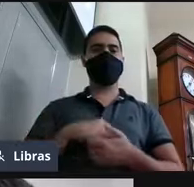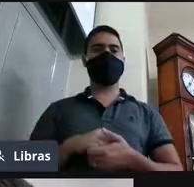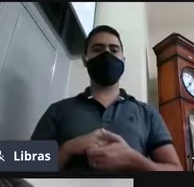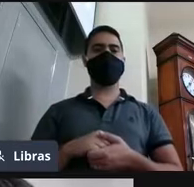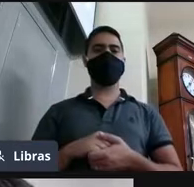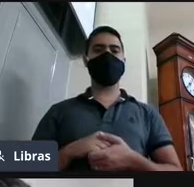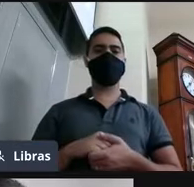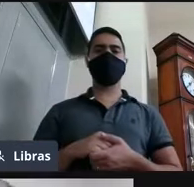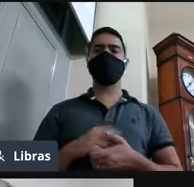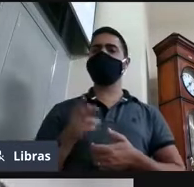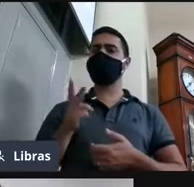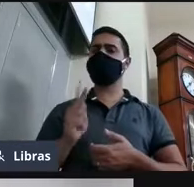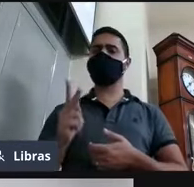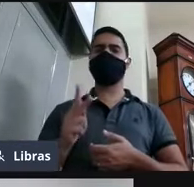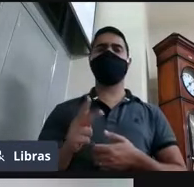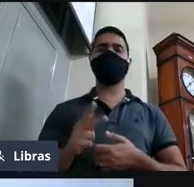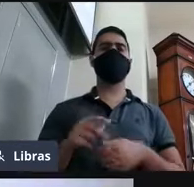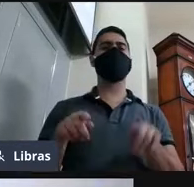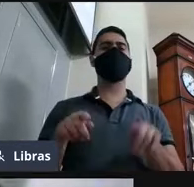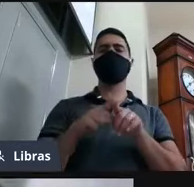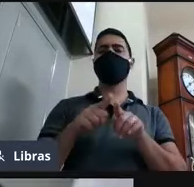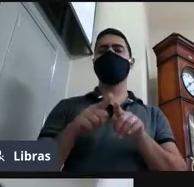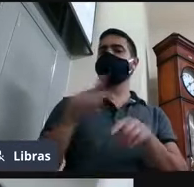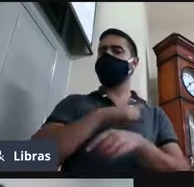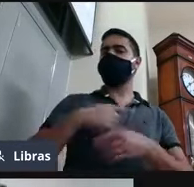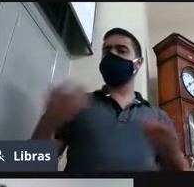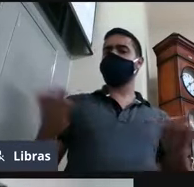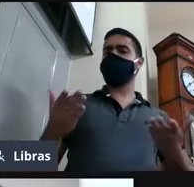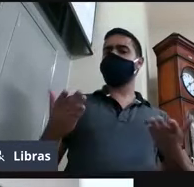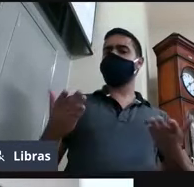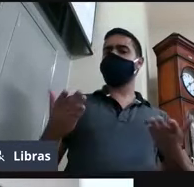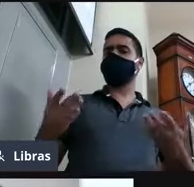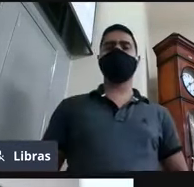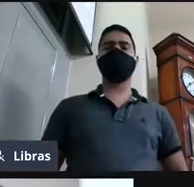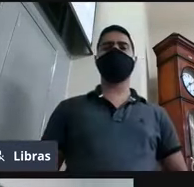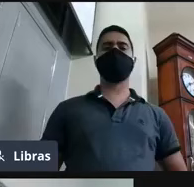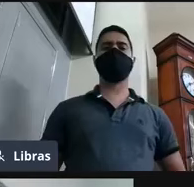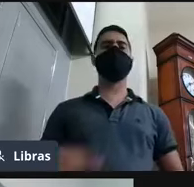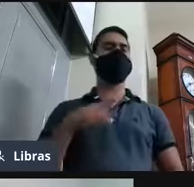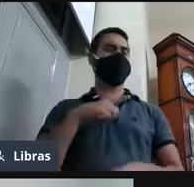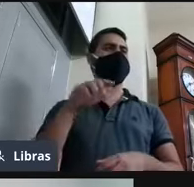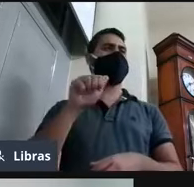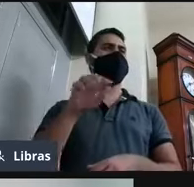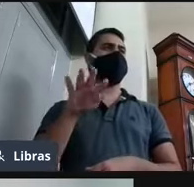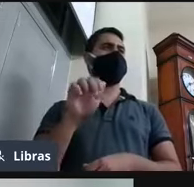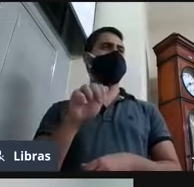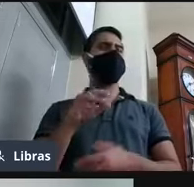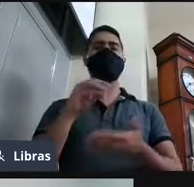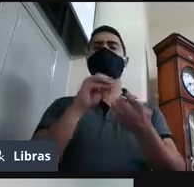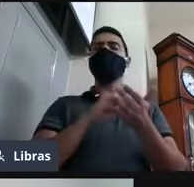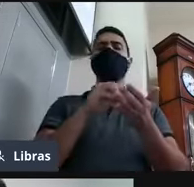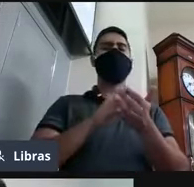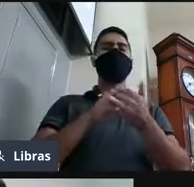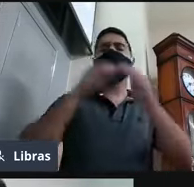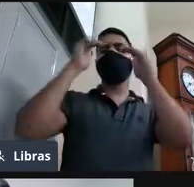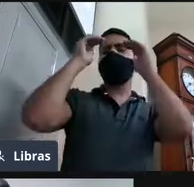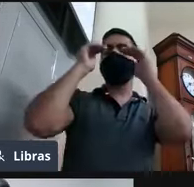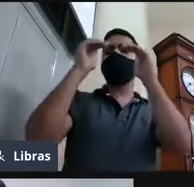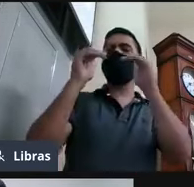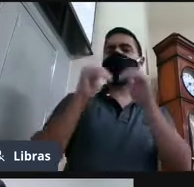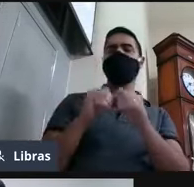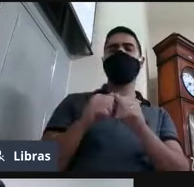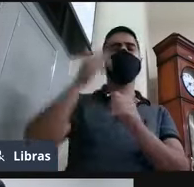o tempo todo, e para essa gestão também. Que conste em ata, presidente, por favor, a falta de respeito